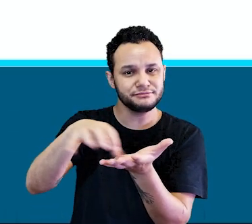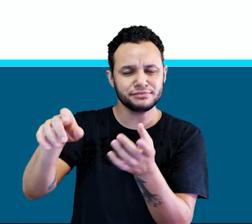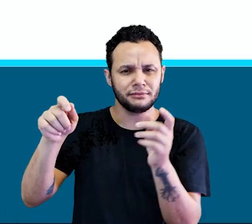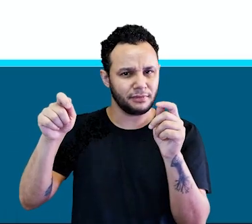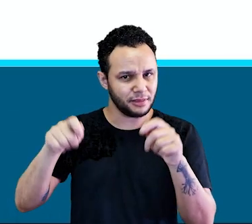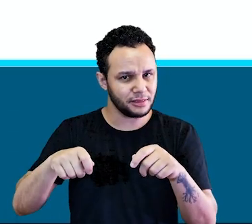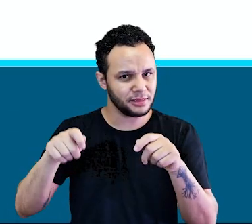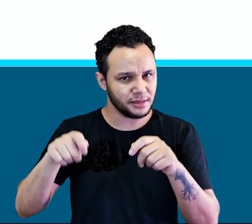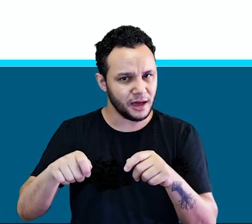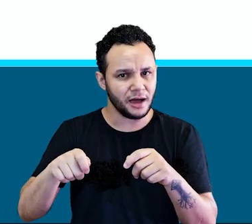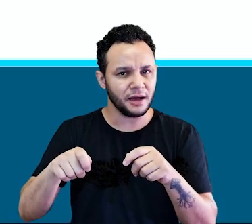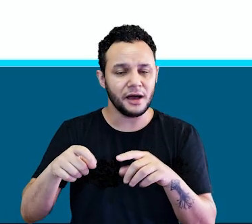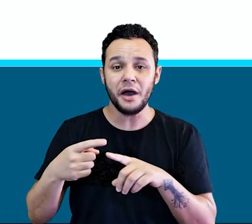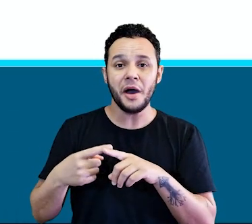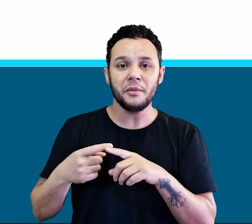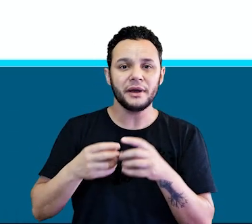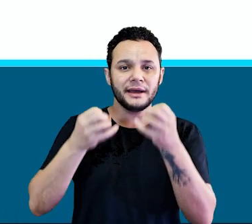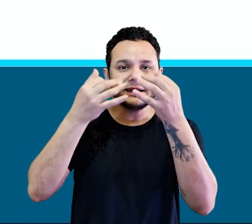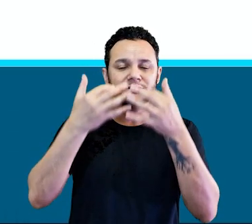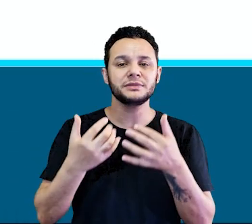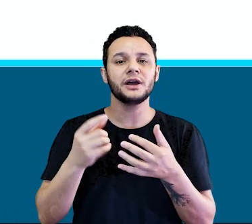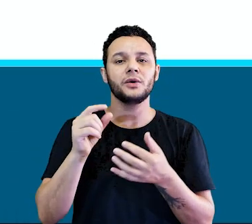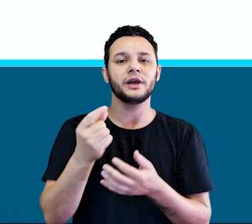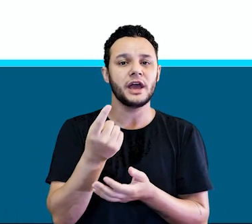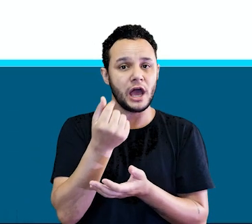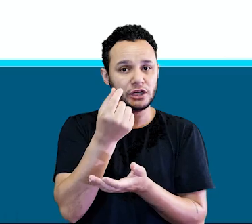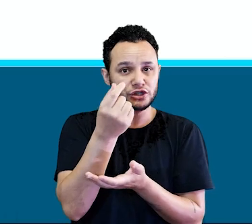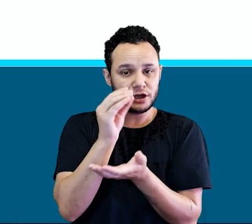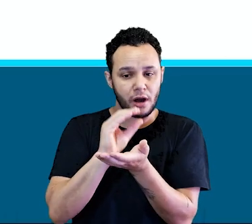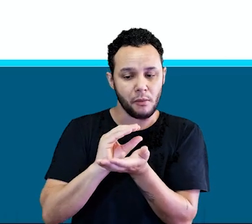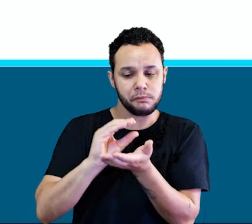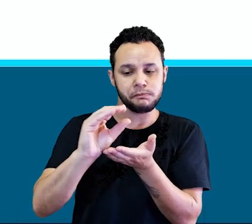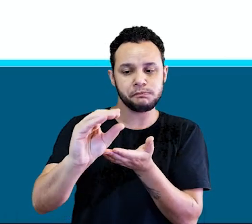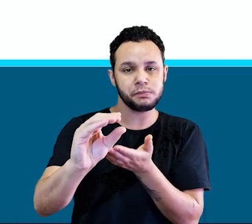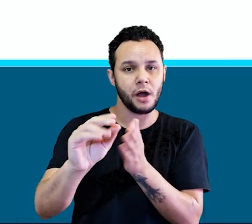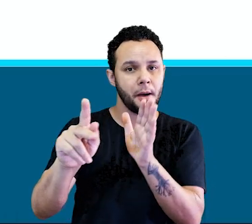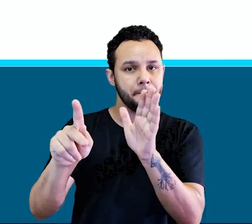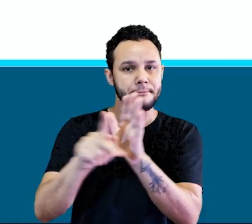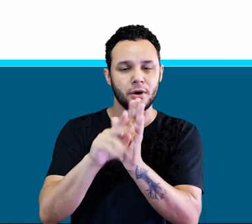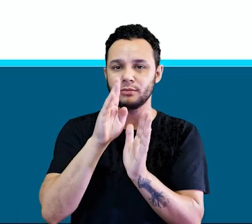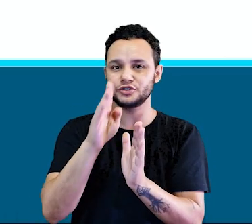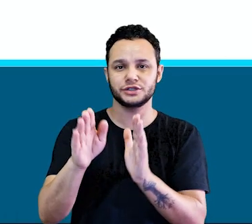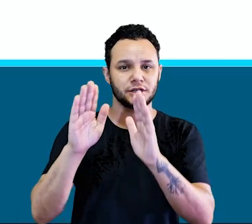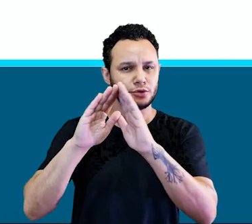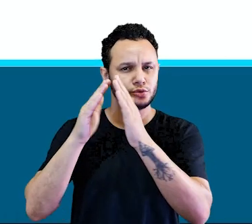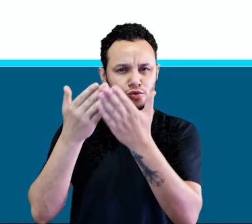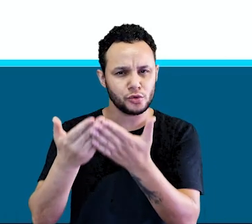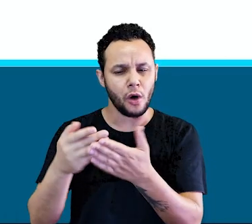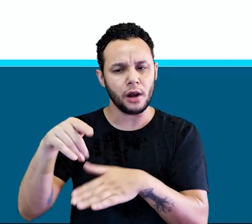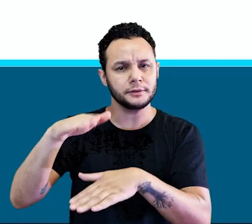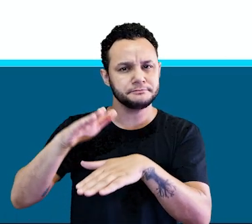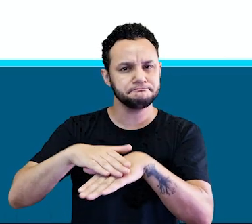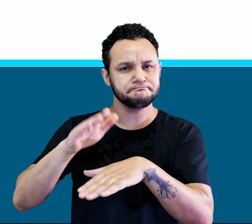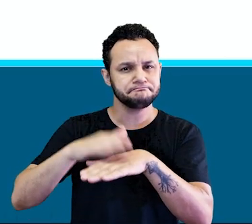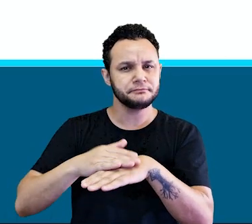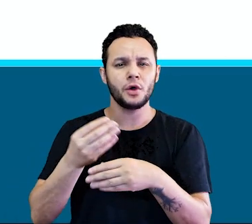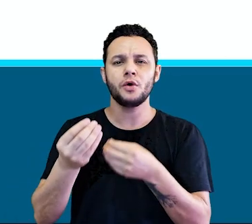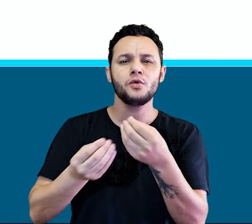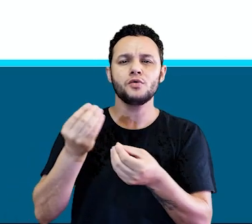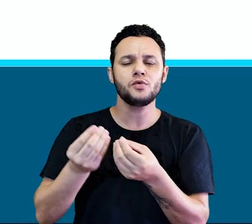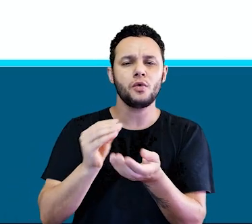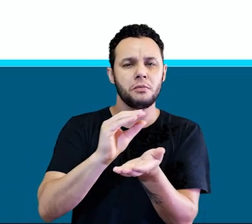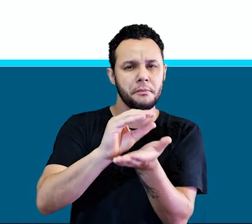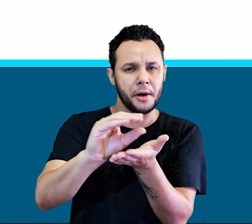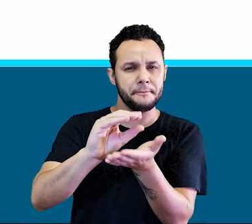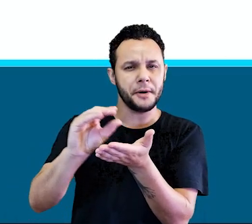descentralização de recursos, né? Porque eu estou falando do dinheiro que chega diretamente na escola e que a escola, então, tem autonomia de gestão sobre